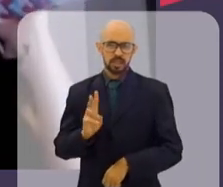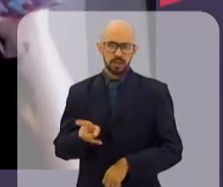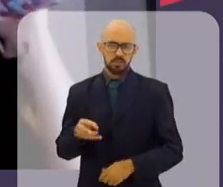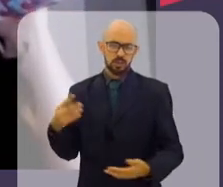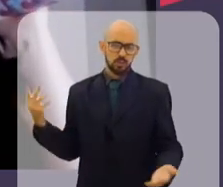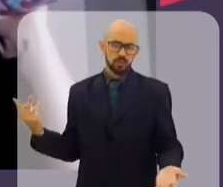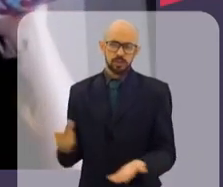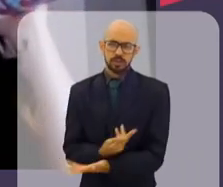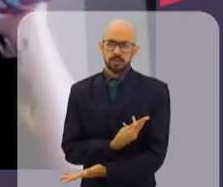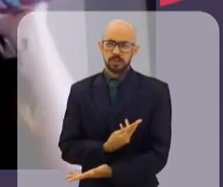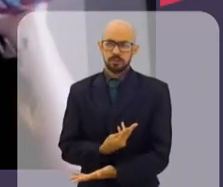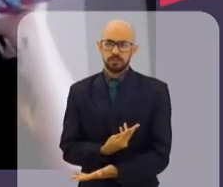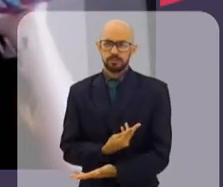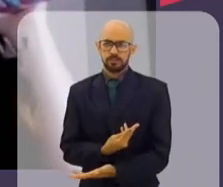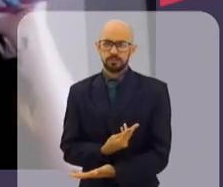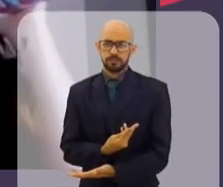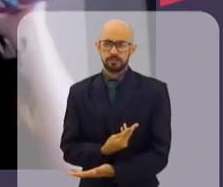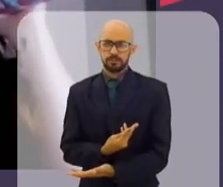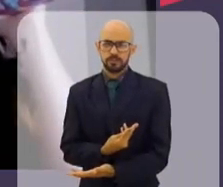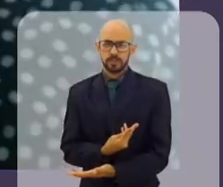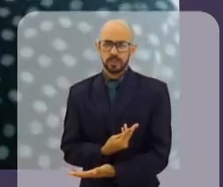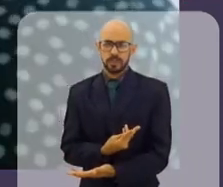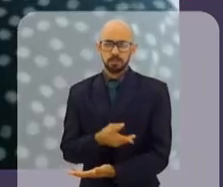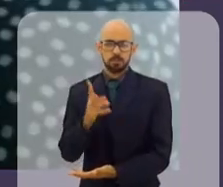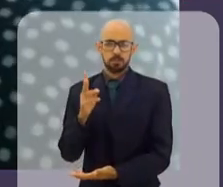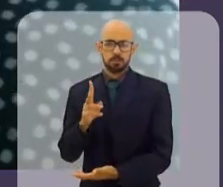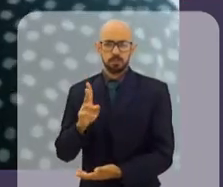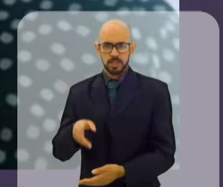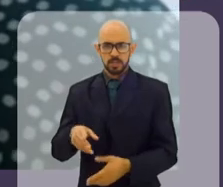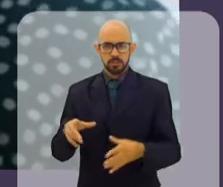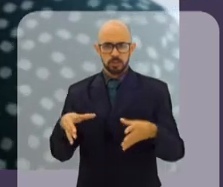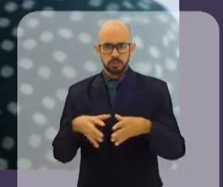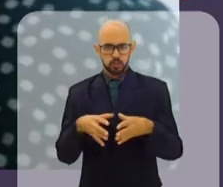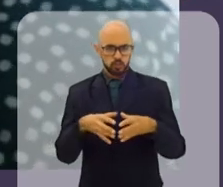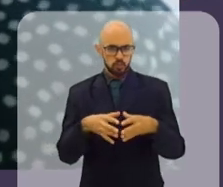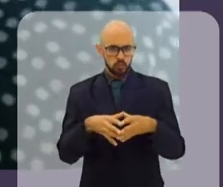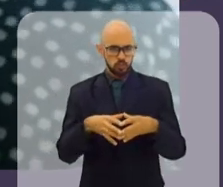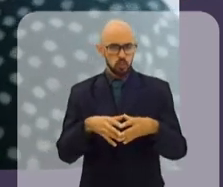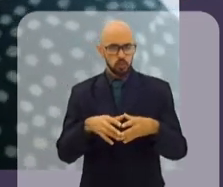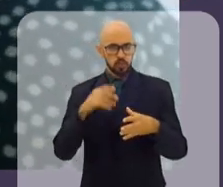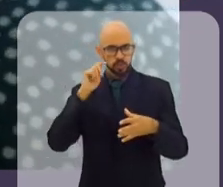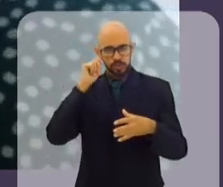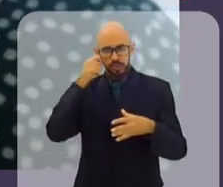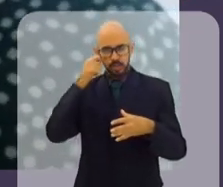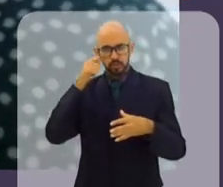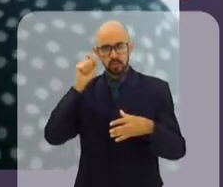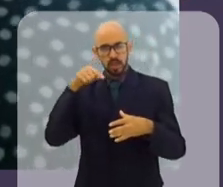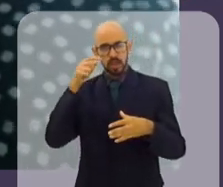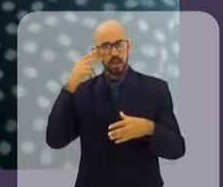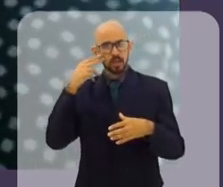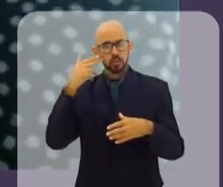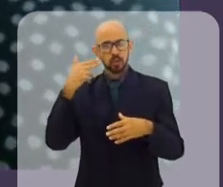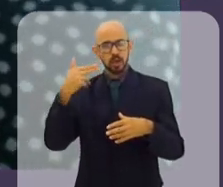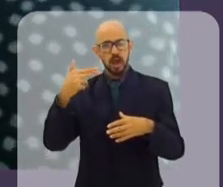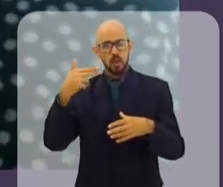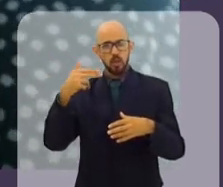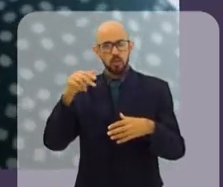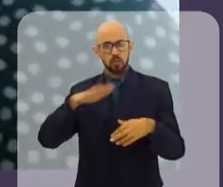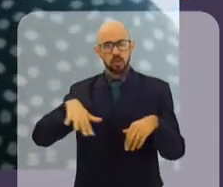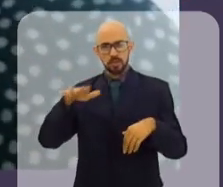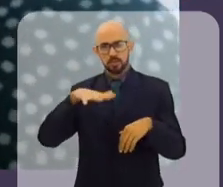no cenário de maciço ingresso de mulheres e negros. Vai existir. É natural do ambiente acadêmico a